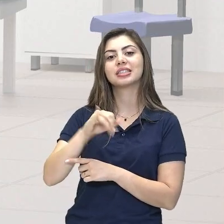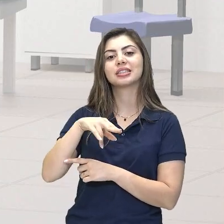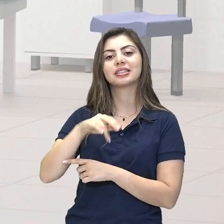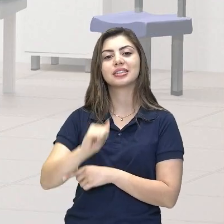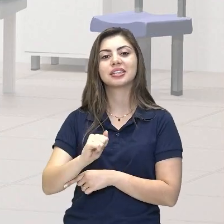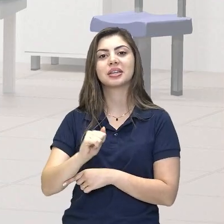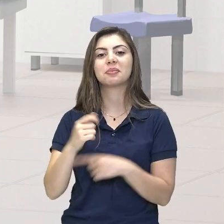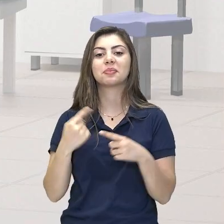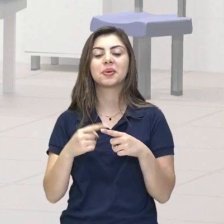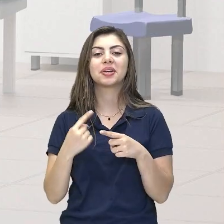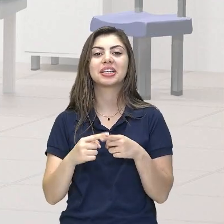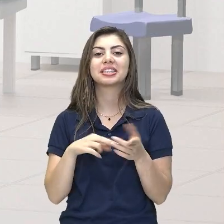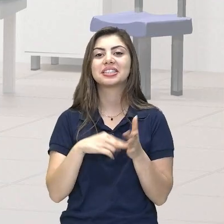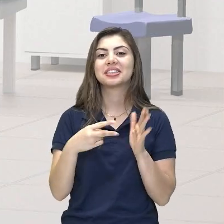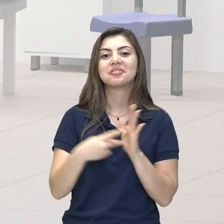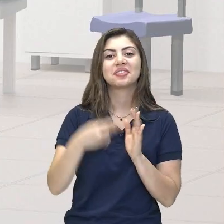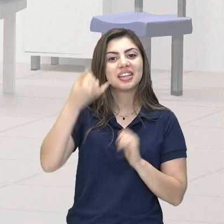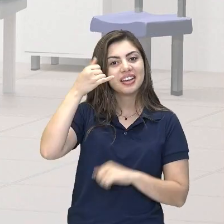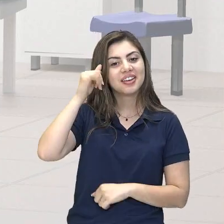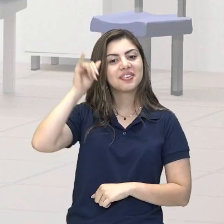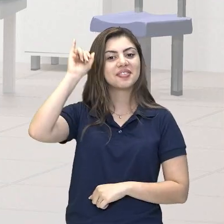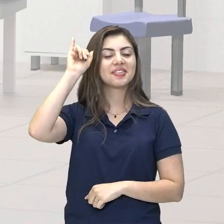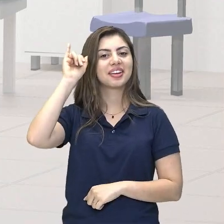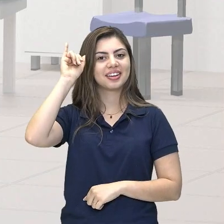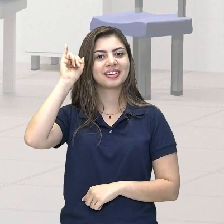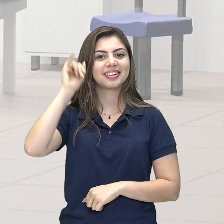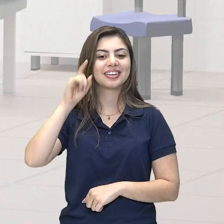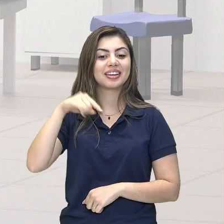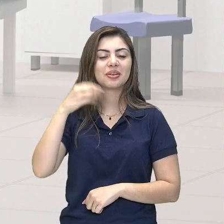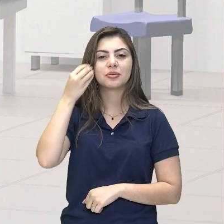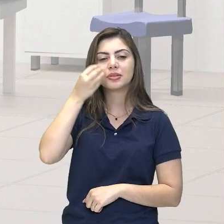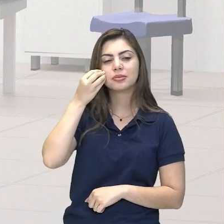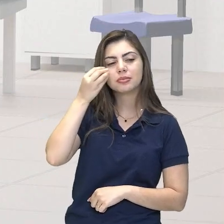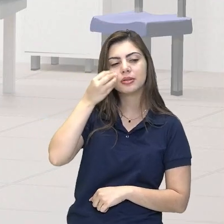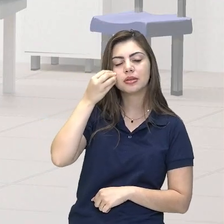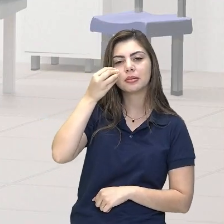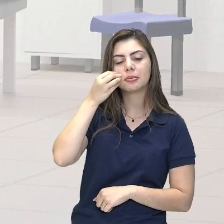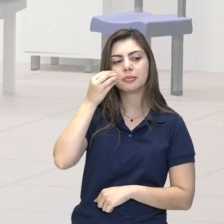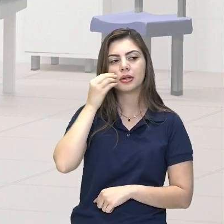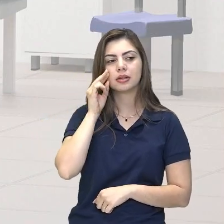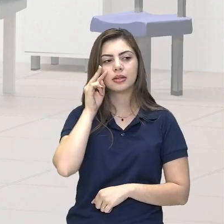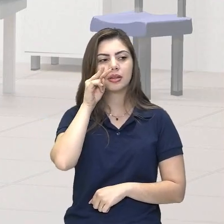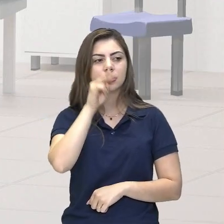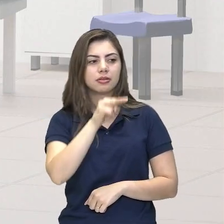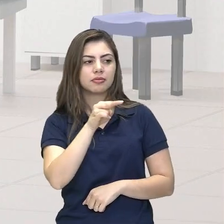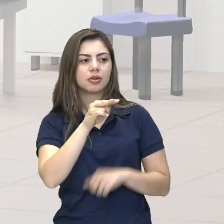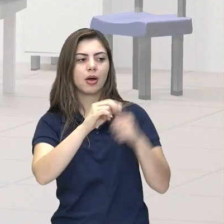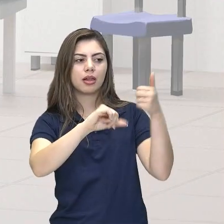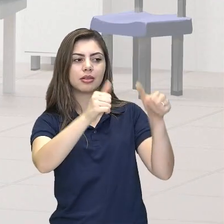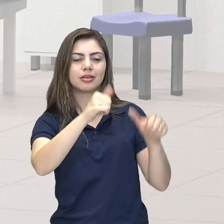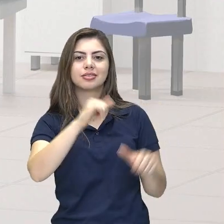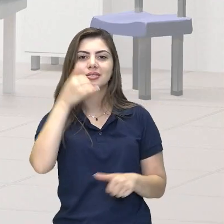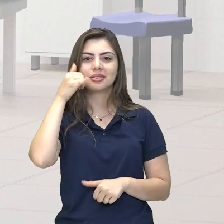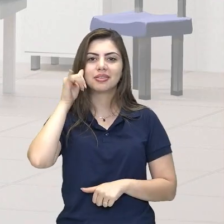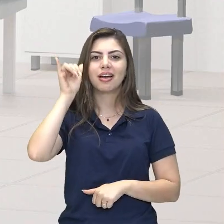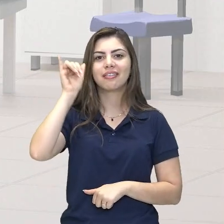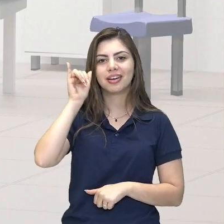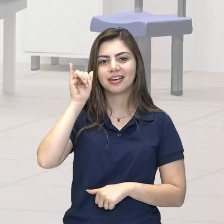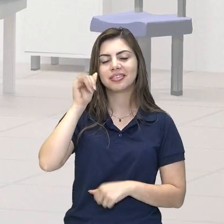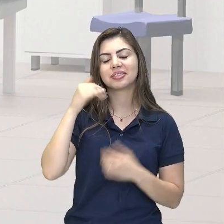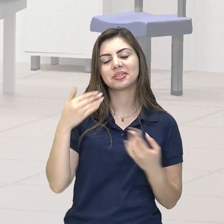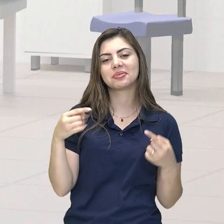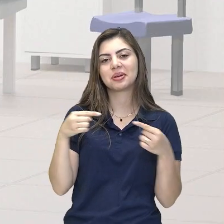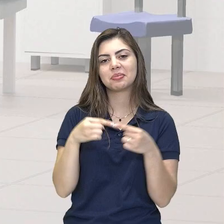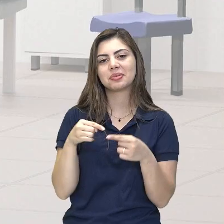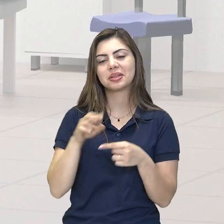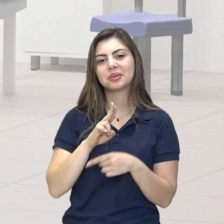vaca, certo? Porque foi o experimento aí que ele fez a partir da observação desses animais. Ok? Uma outra pessoa